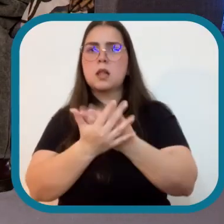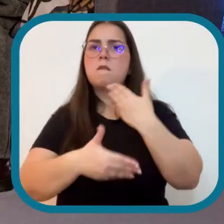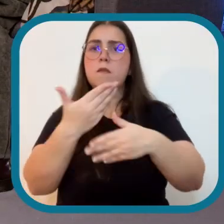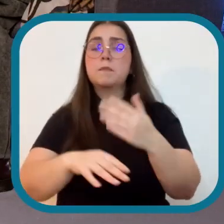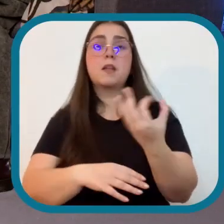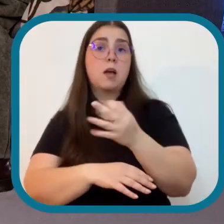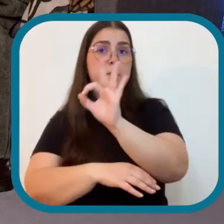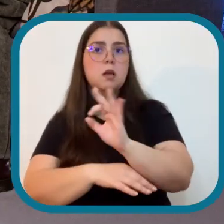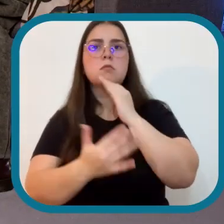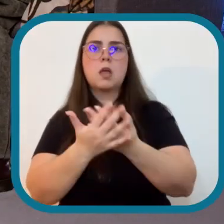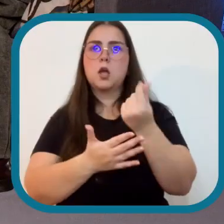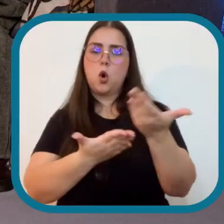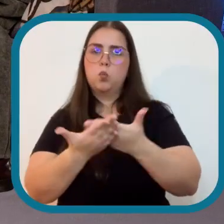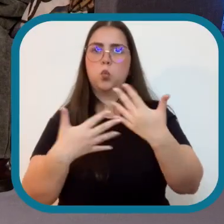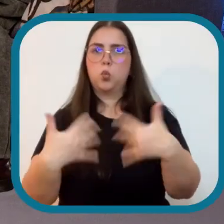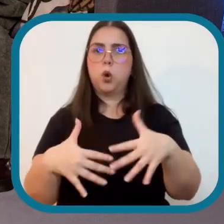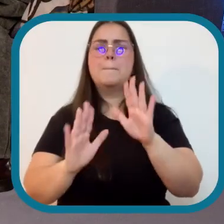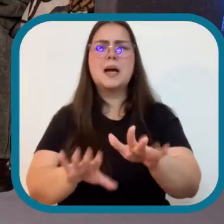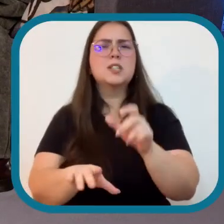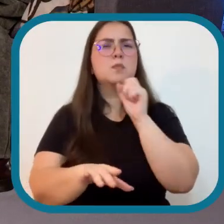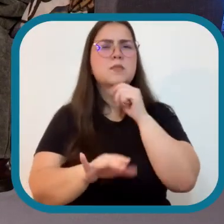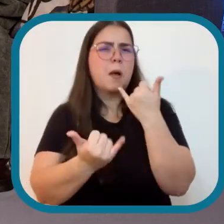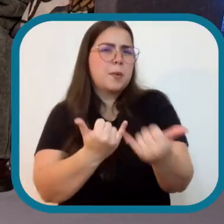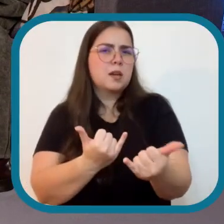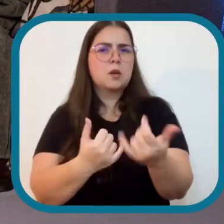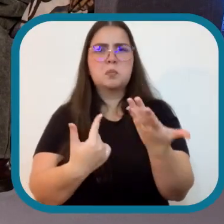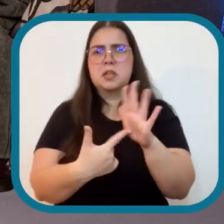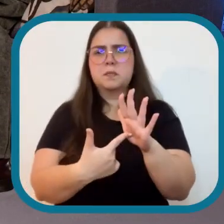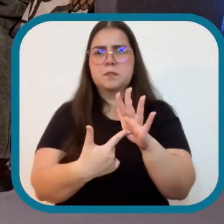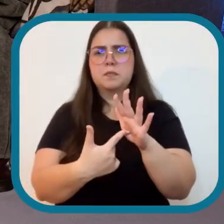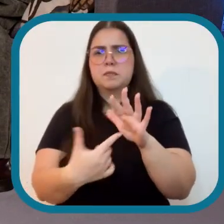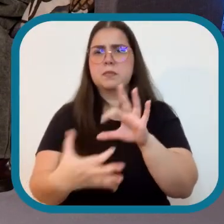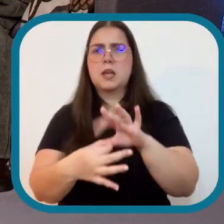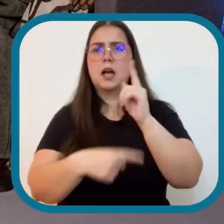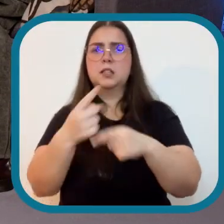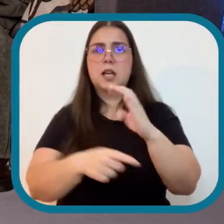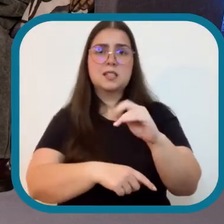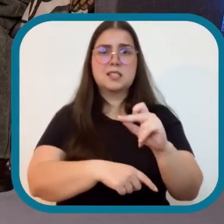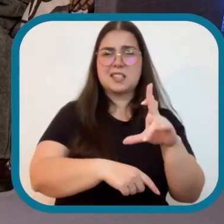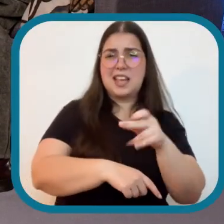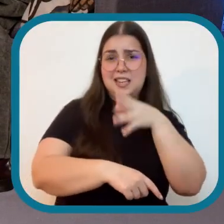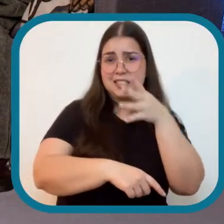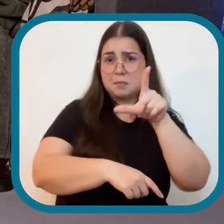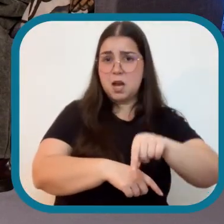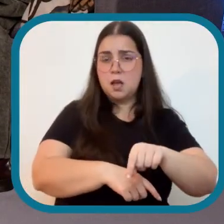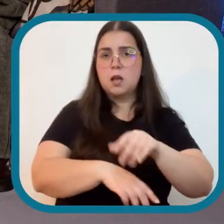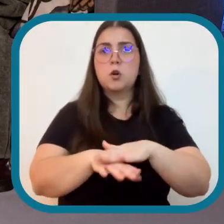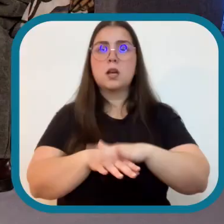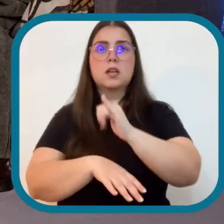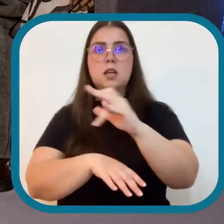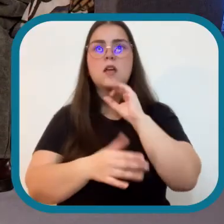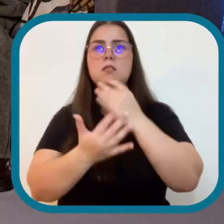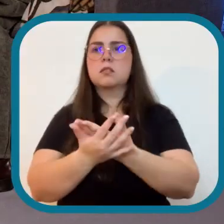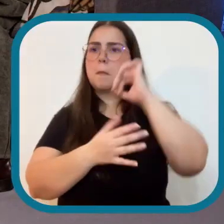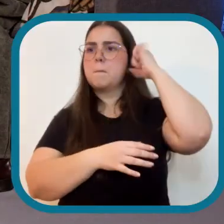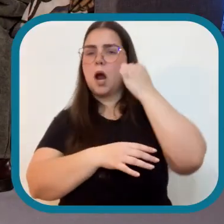percentagem encorajadora para a economia, não existe o perigo, no sentido também daquilo que a Sara estava a dizer, da inteligência